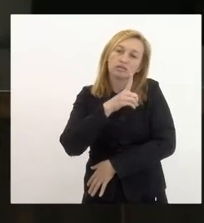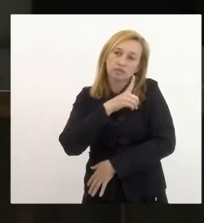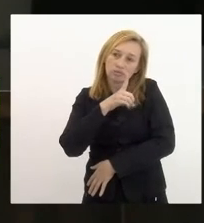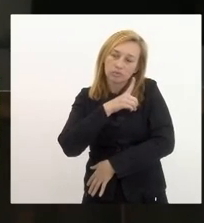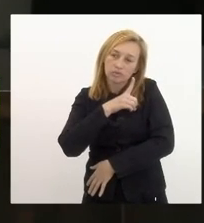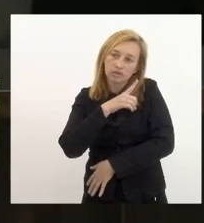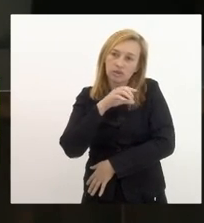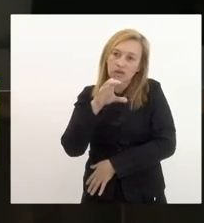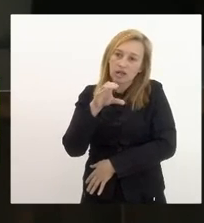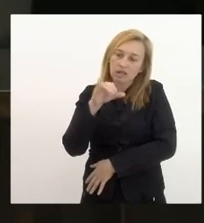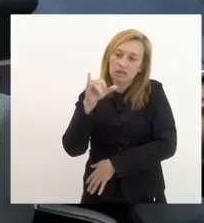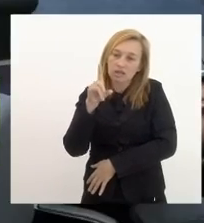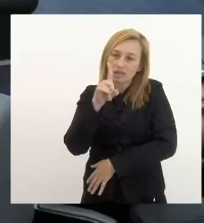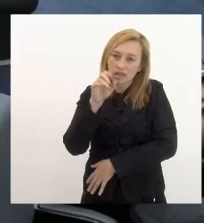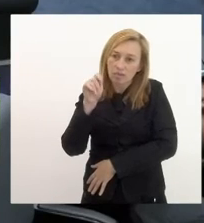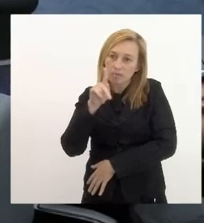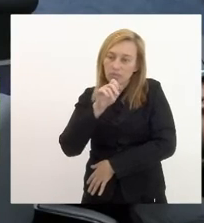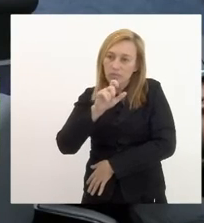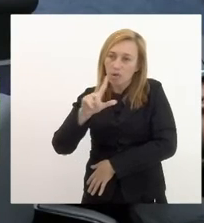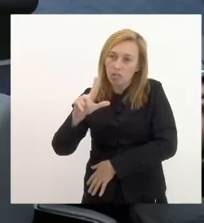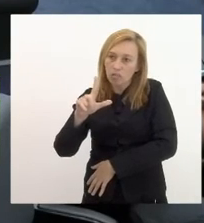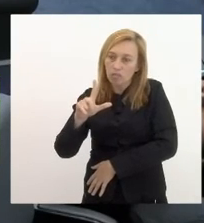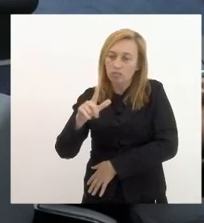assim da Apple por favor